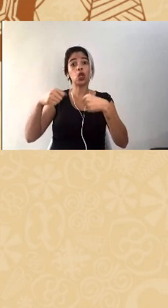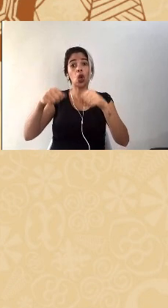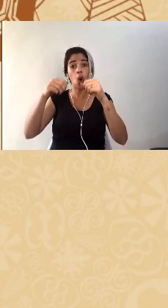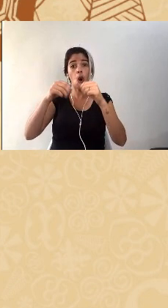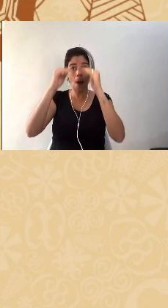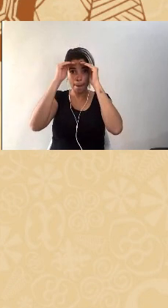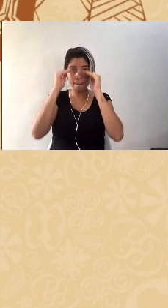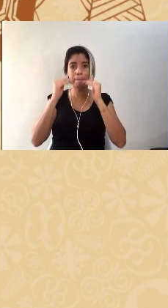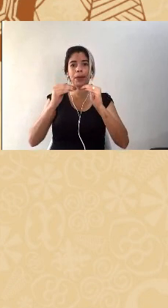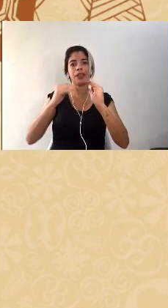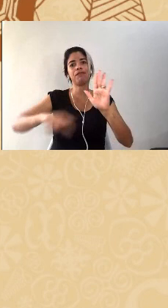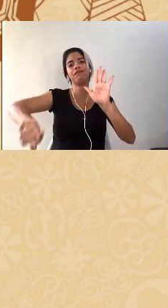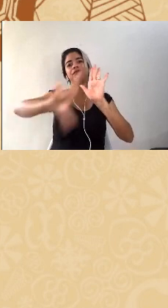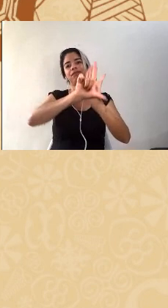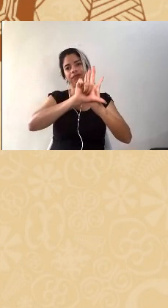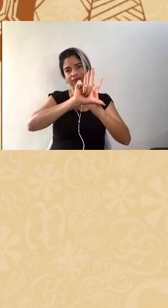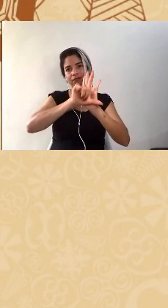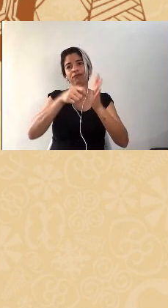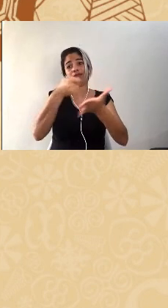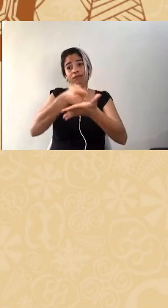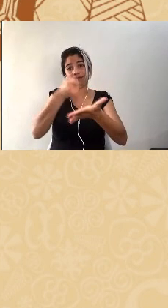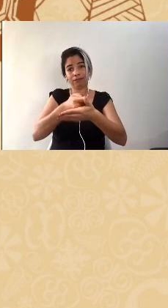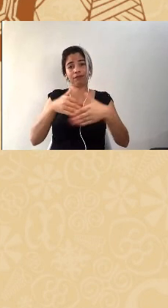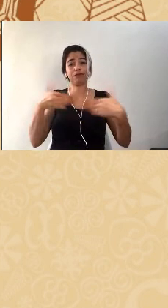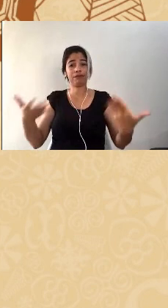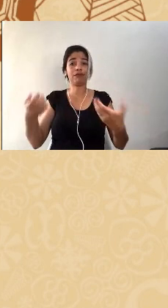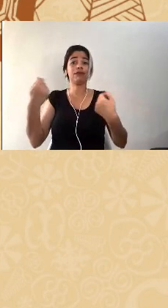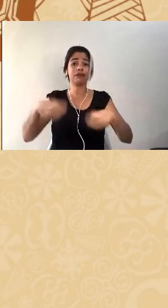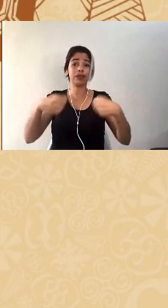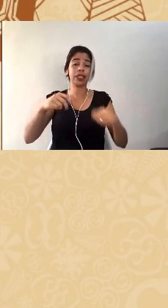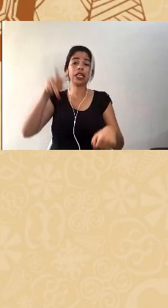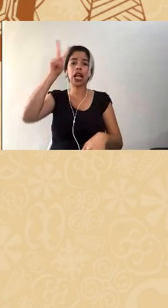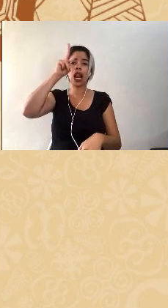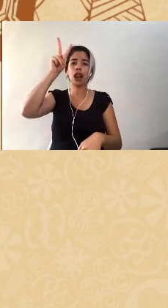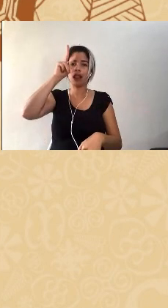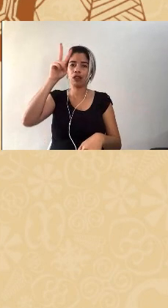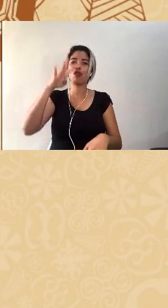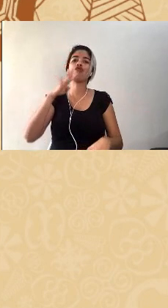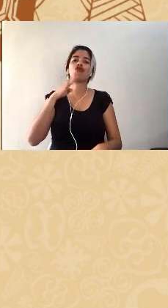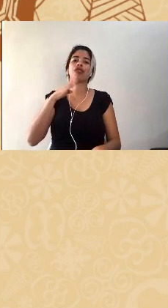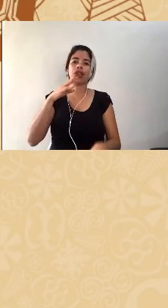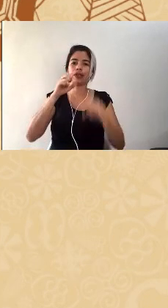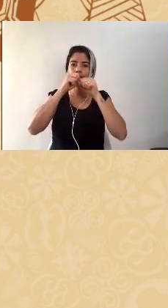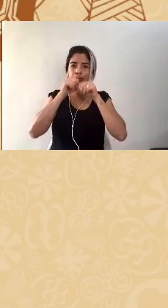muito importante que essa história, né, seja conhecida. Próximo, por favor.